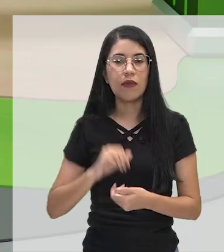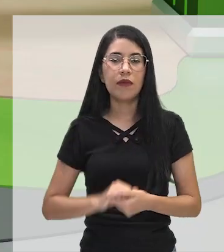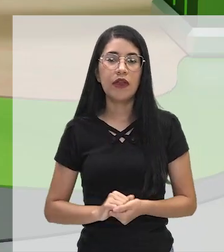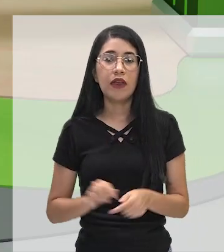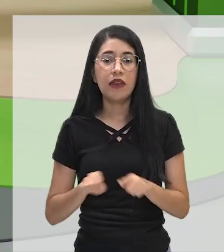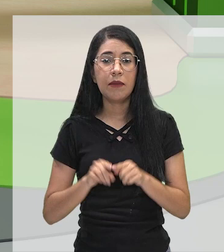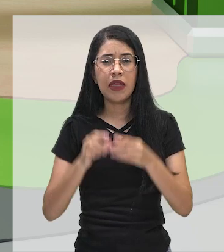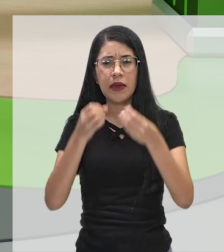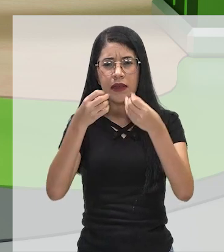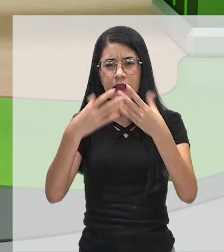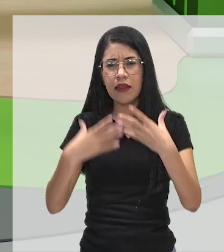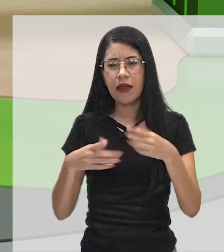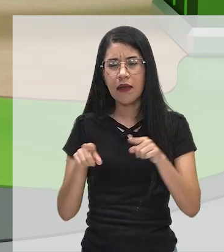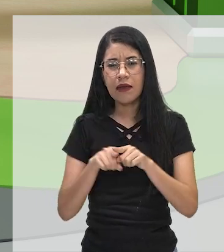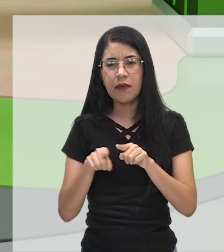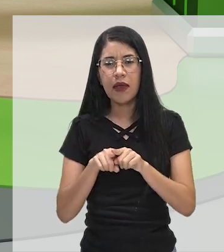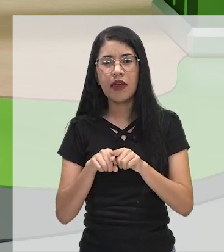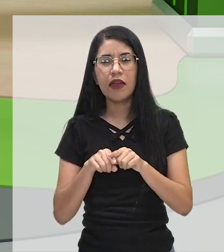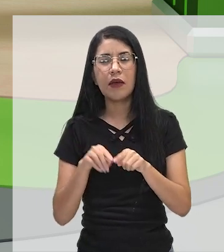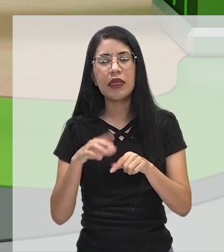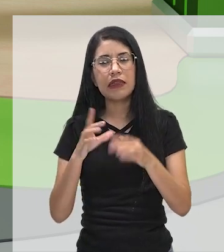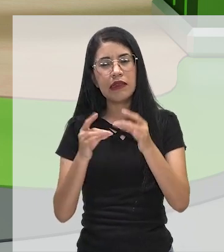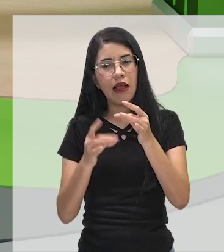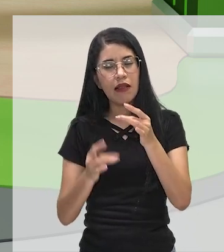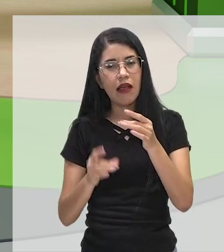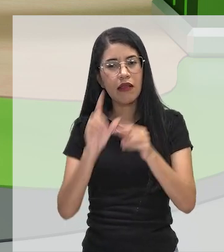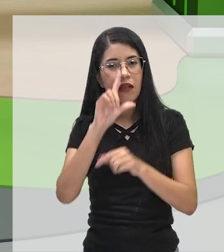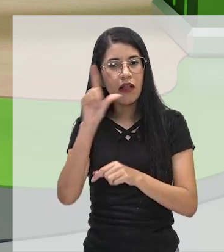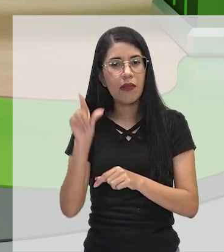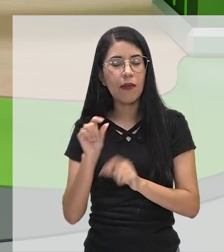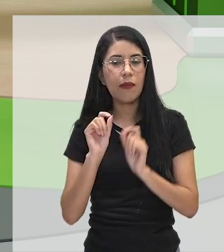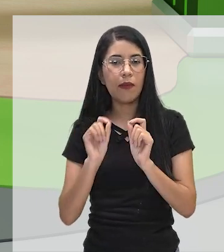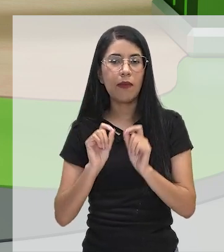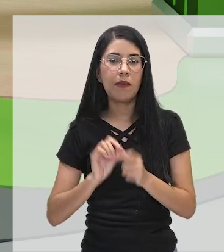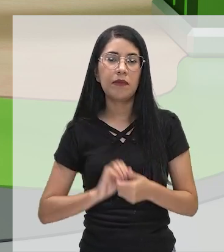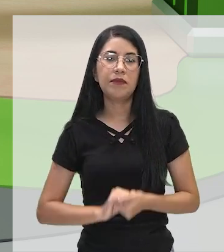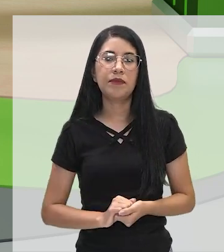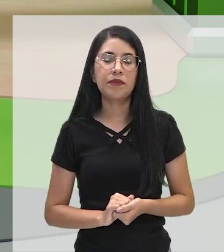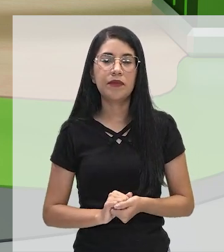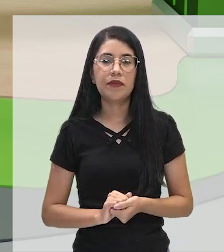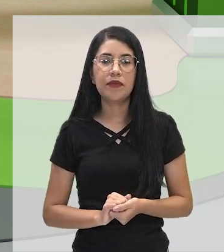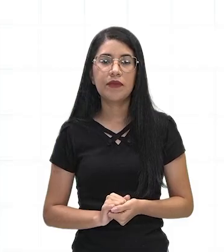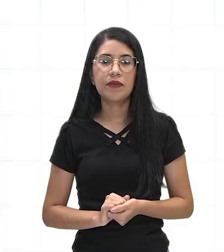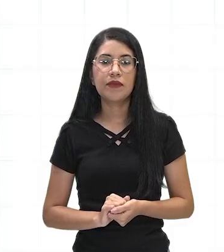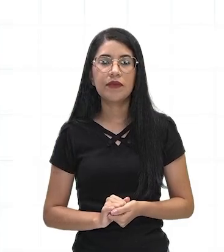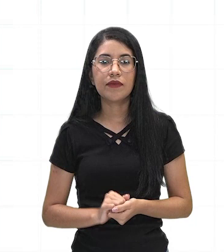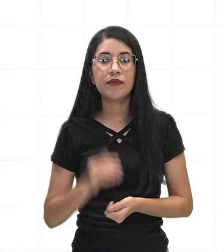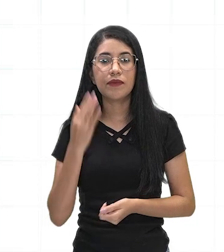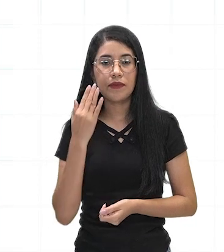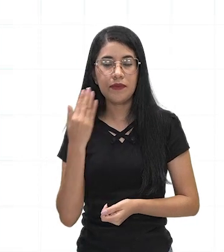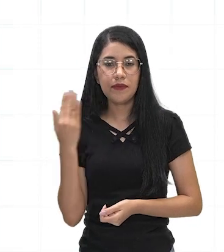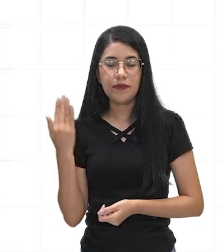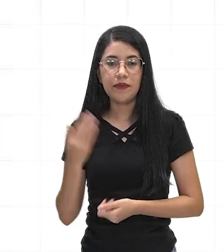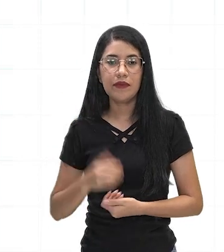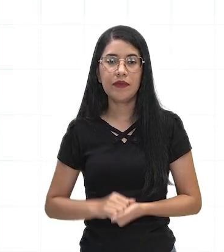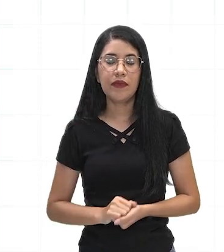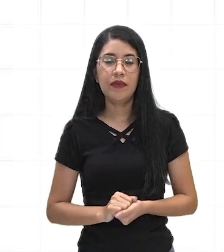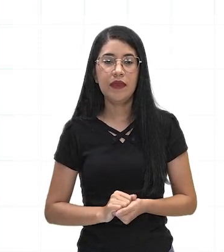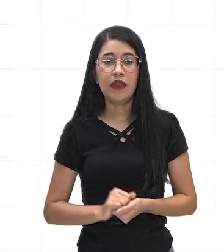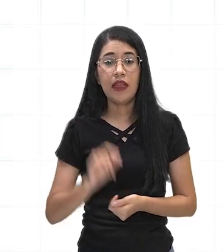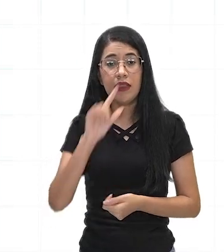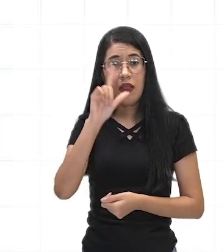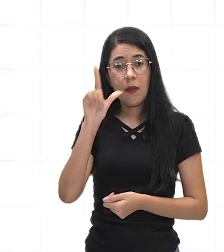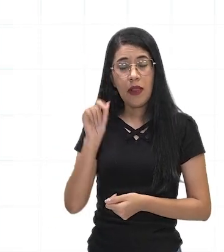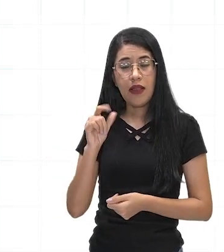mais sobre a Lua na nossa próxima imagem. A gente tem mais informações ali sobre o nosso satélite natural. Olha só. A Lua